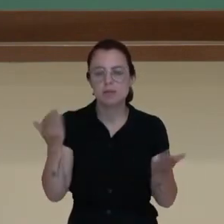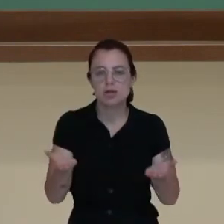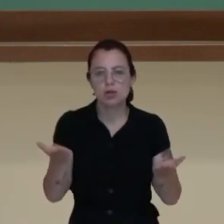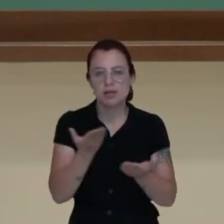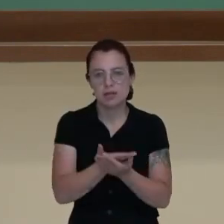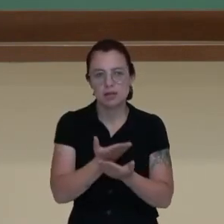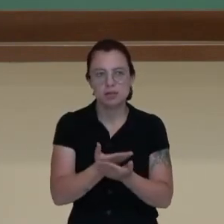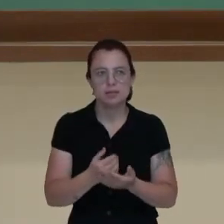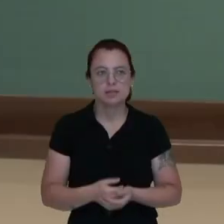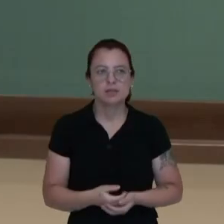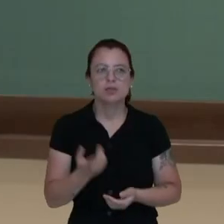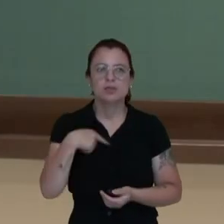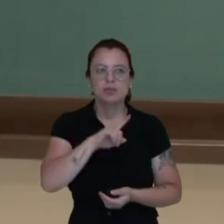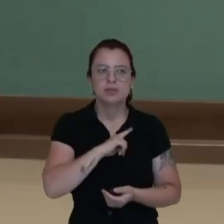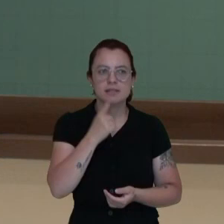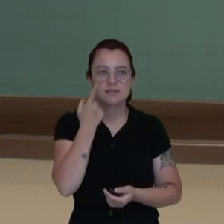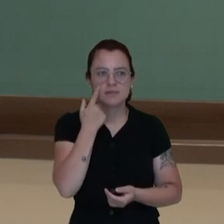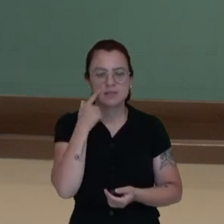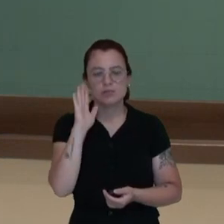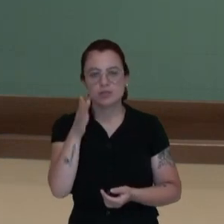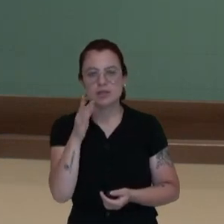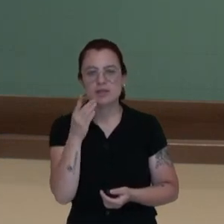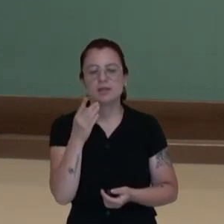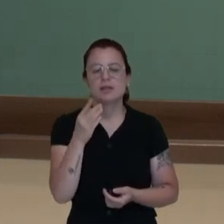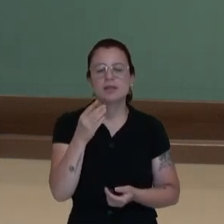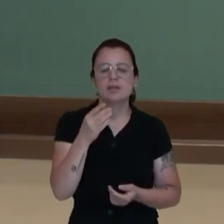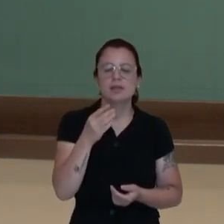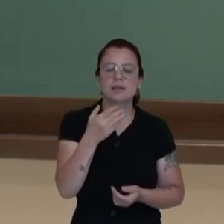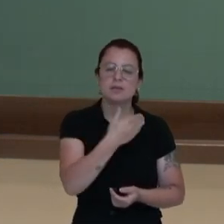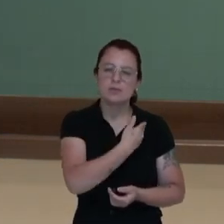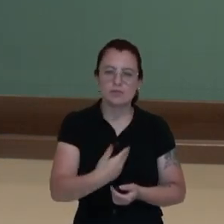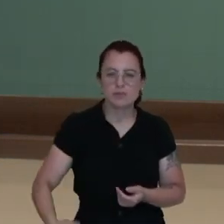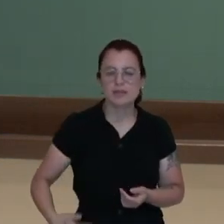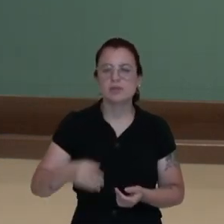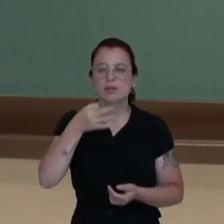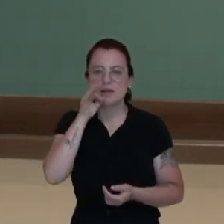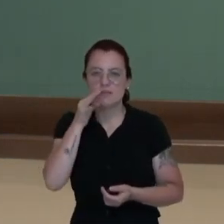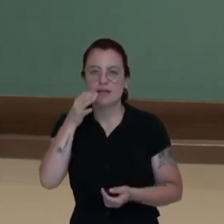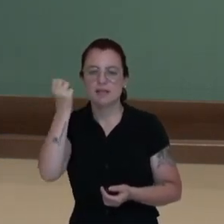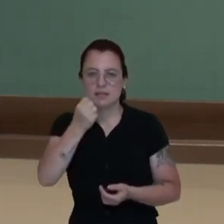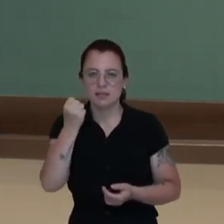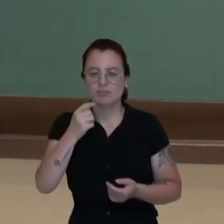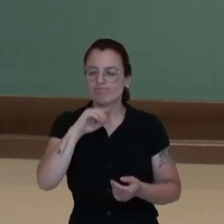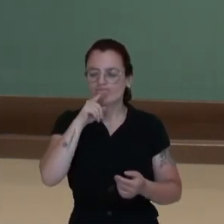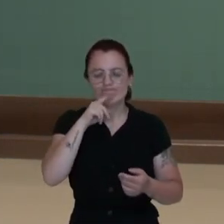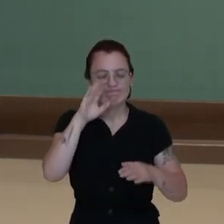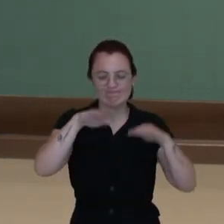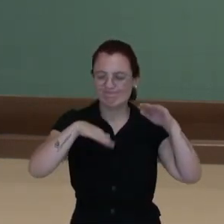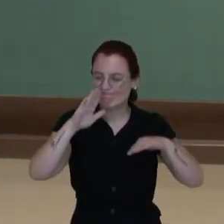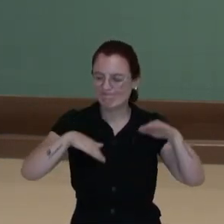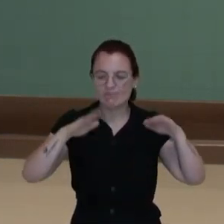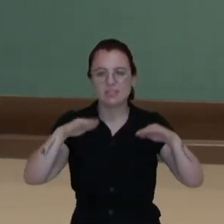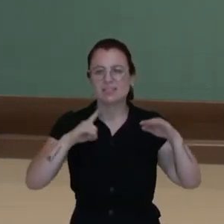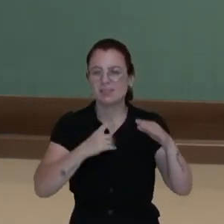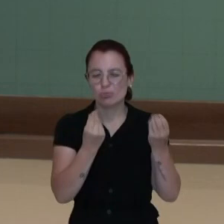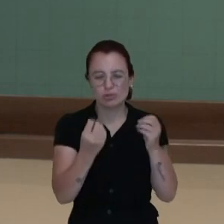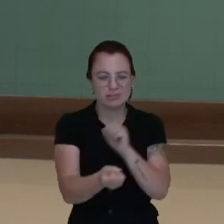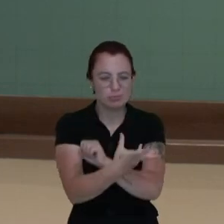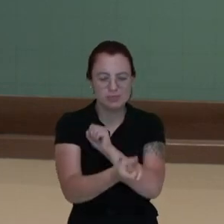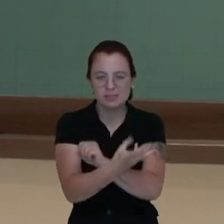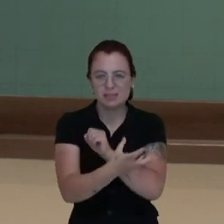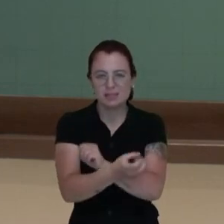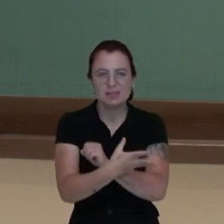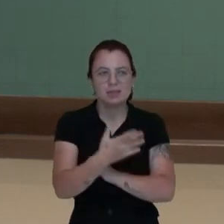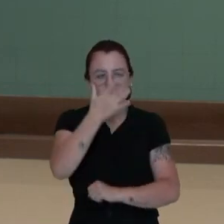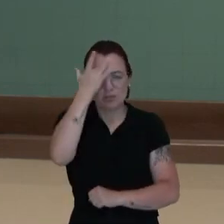nessa aula? A gente viu que a República do Café com Leite, ela estava bastante instável, existia muita corrupção, os tenentes